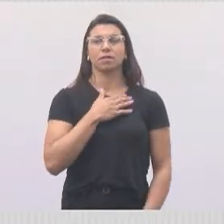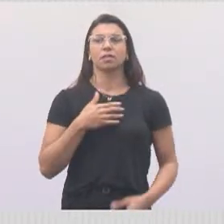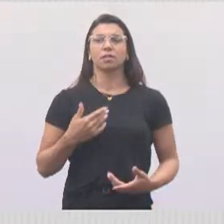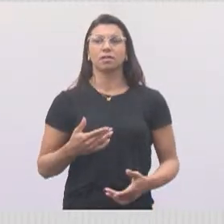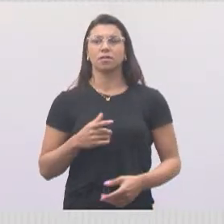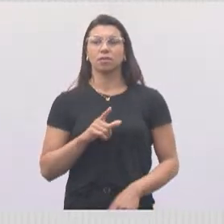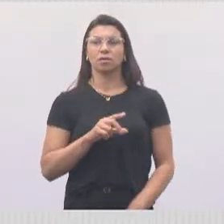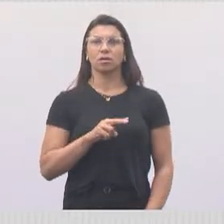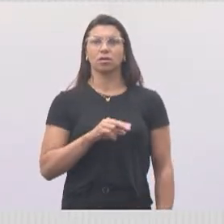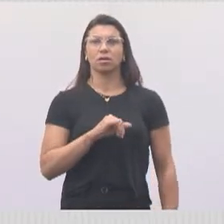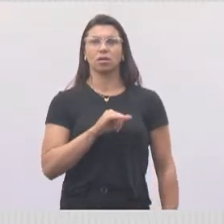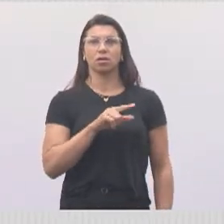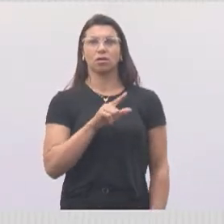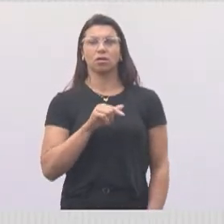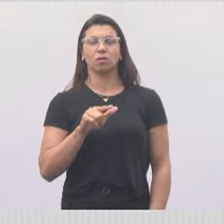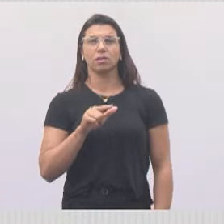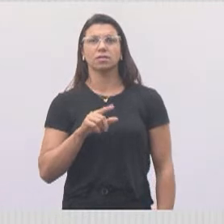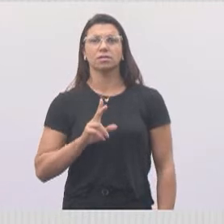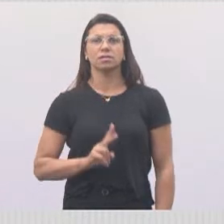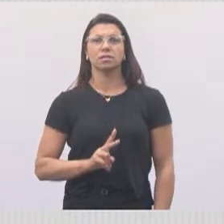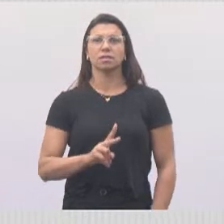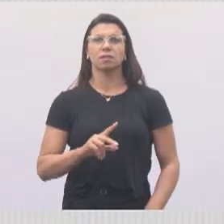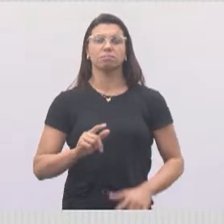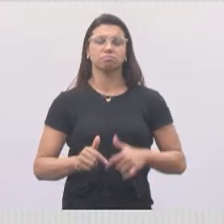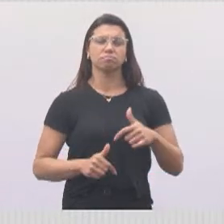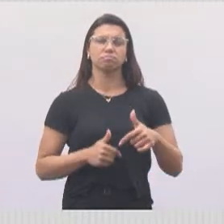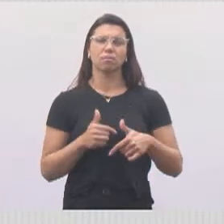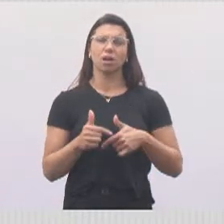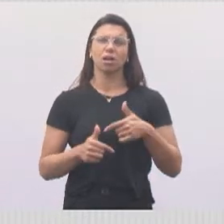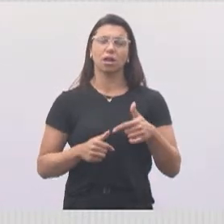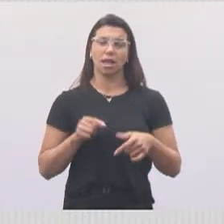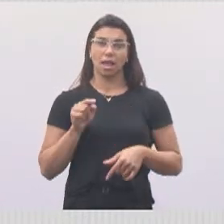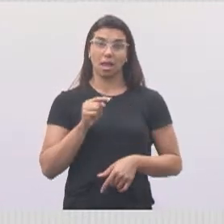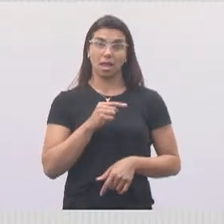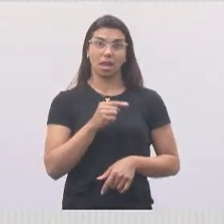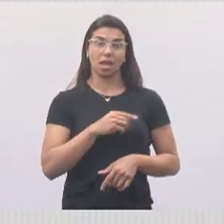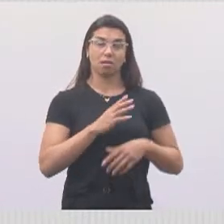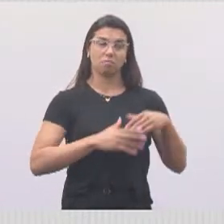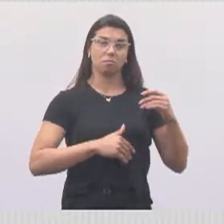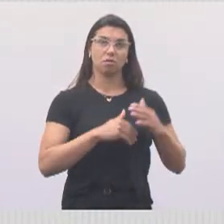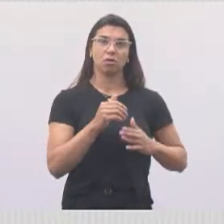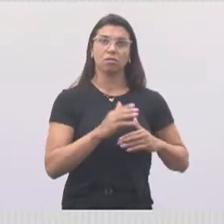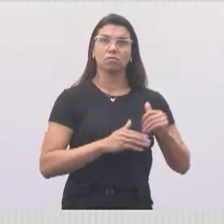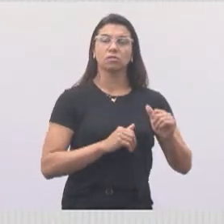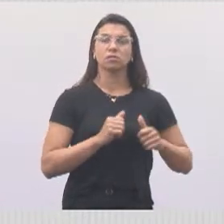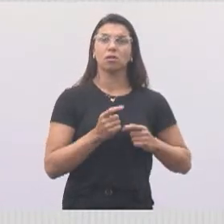Parker. Tá? Luizinho é um músico aí que fez parte da